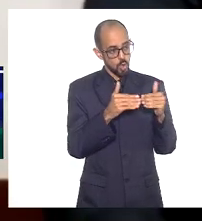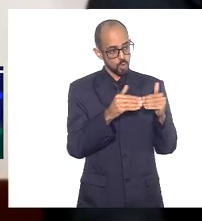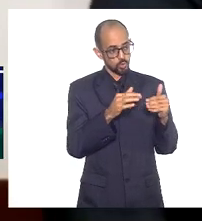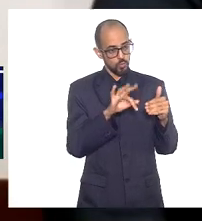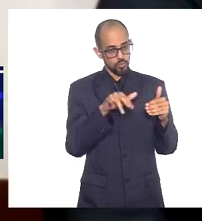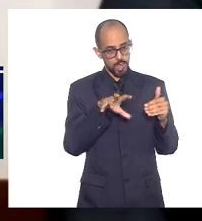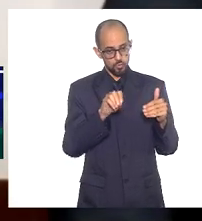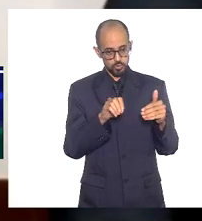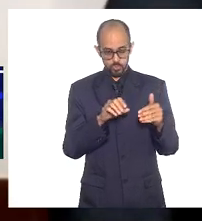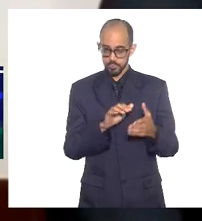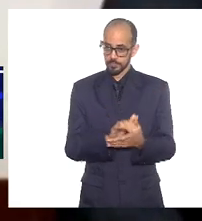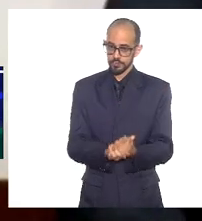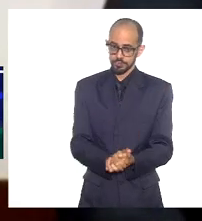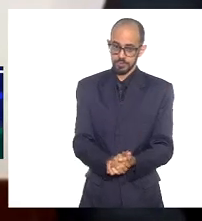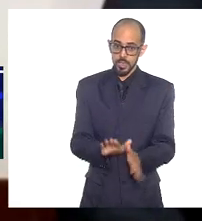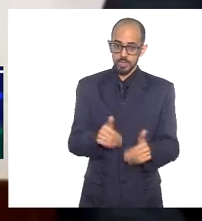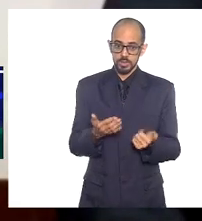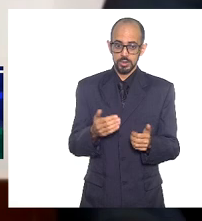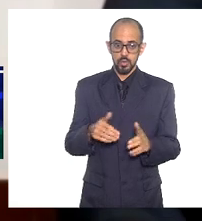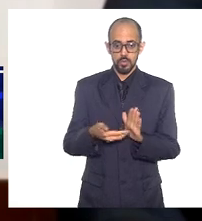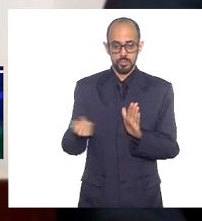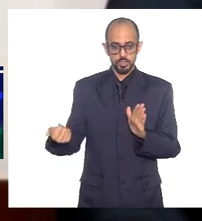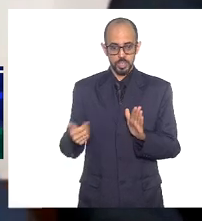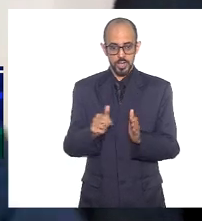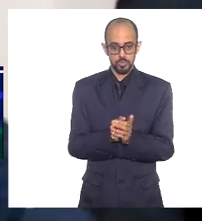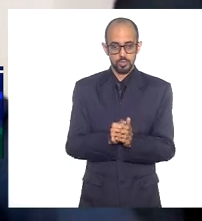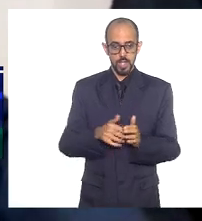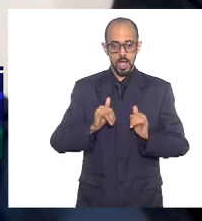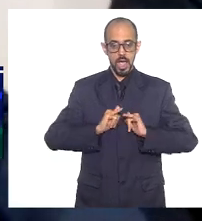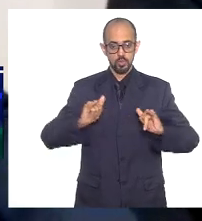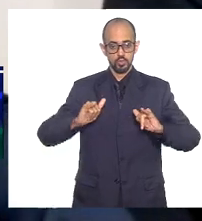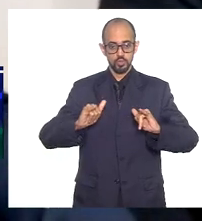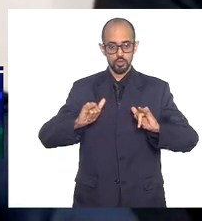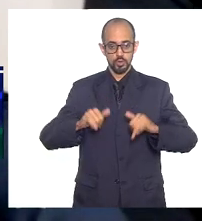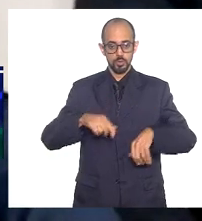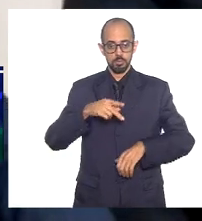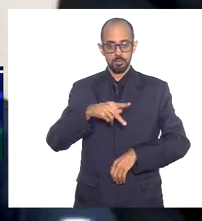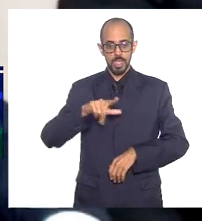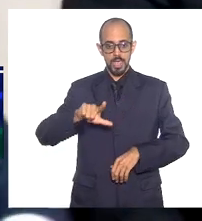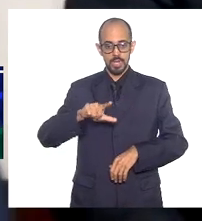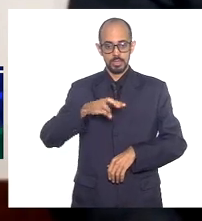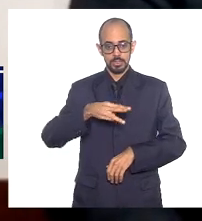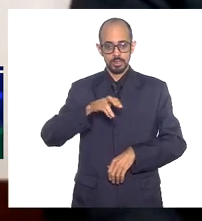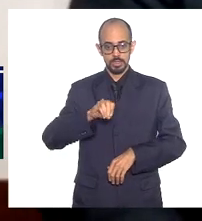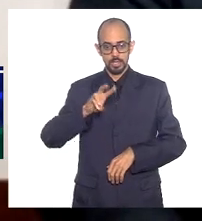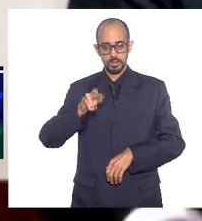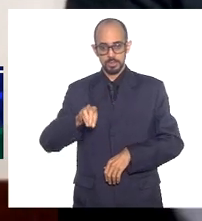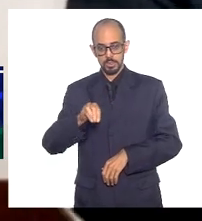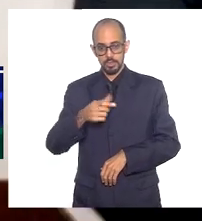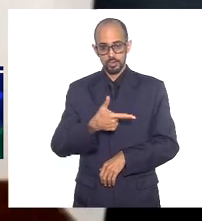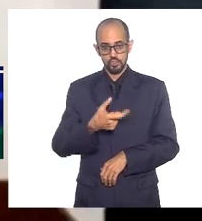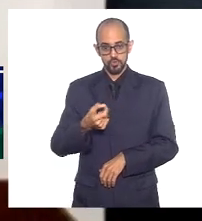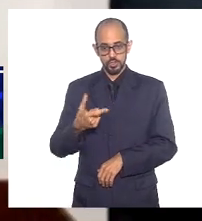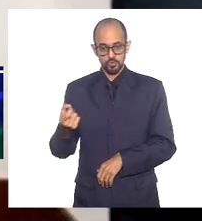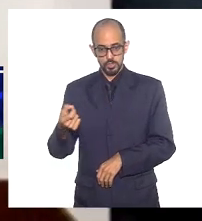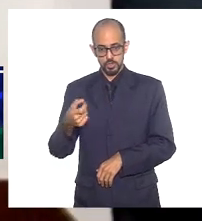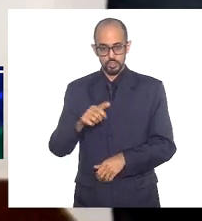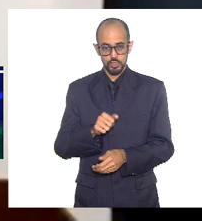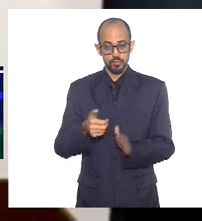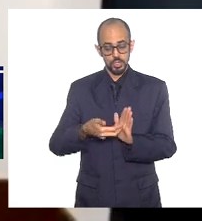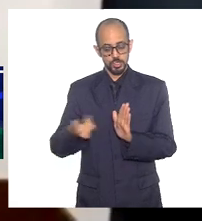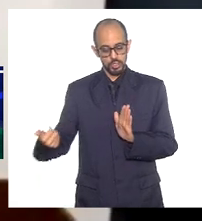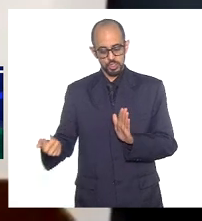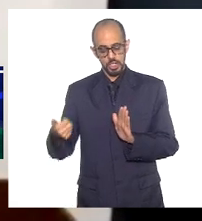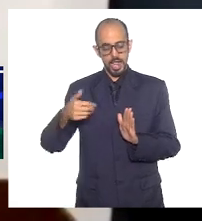de... Anuncio em regime de urgência em votação e discussão única, projeto de lei 3030 de 2020, mensagem da Executiva retirada de